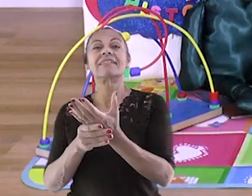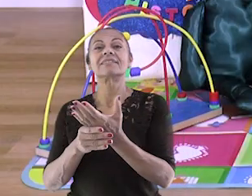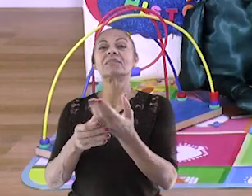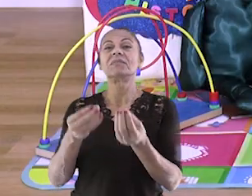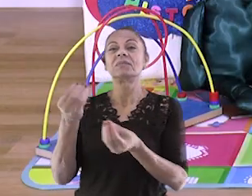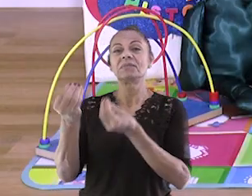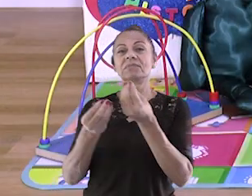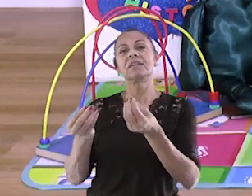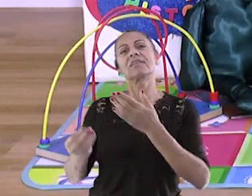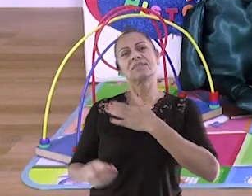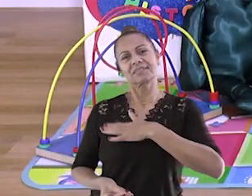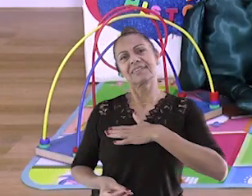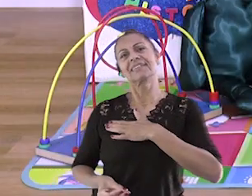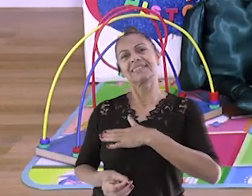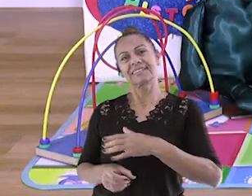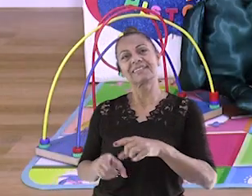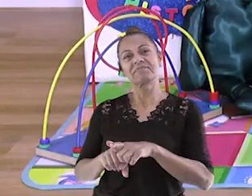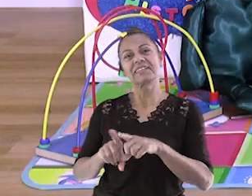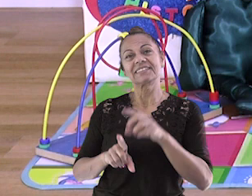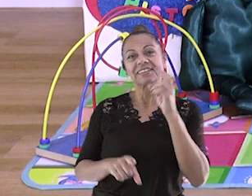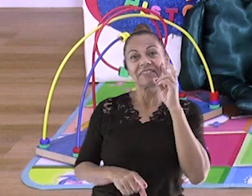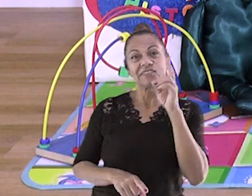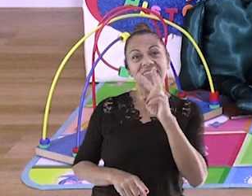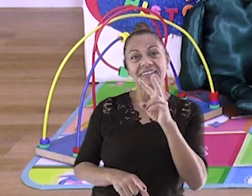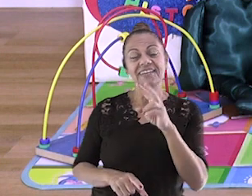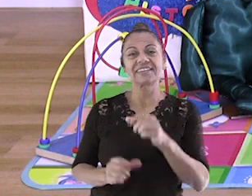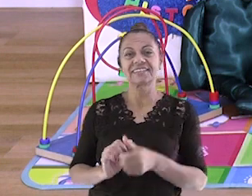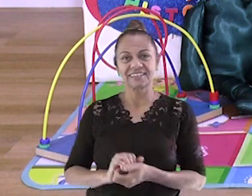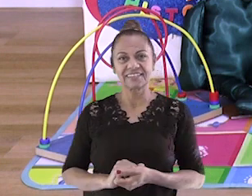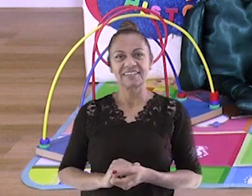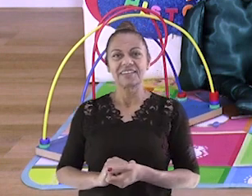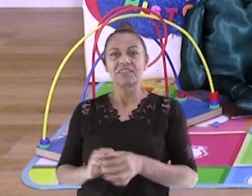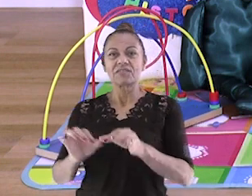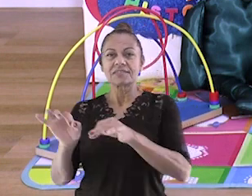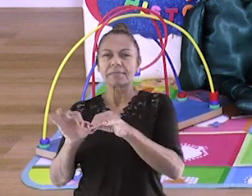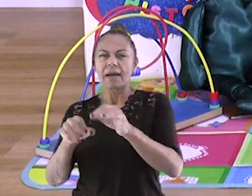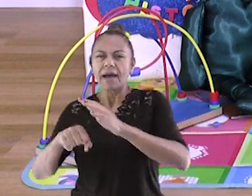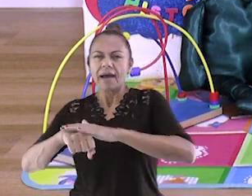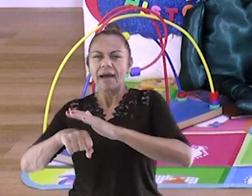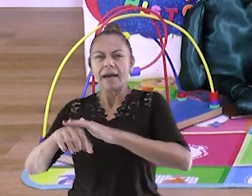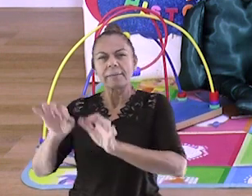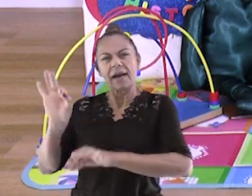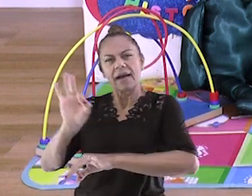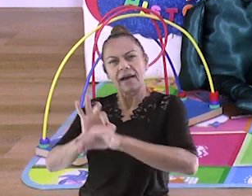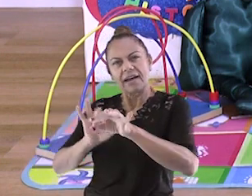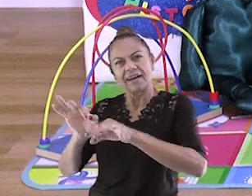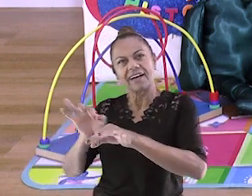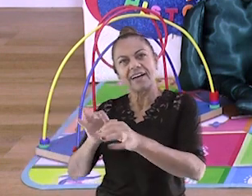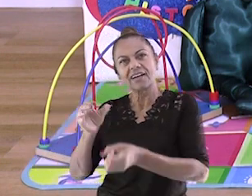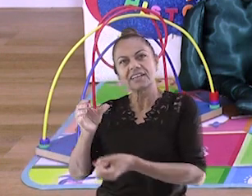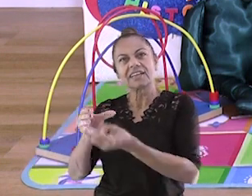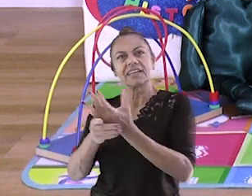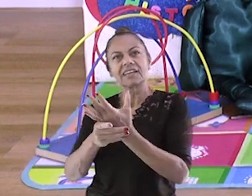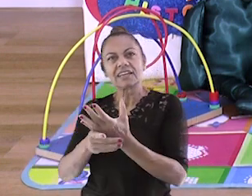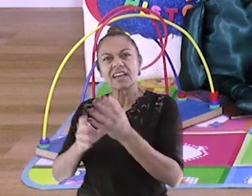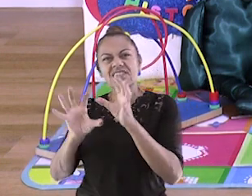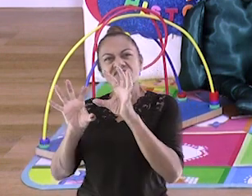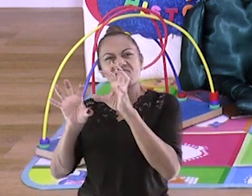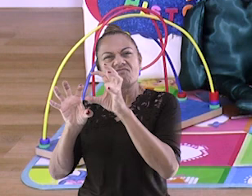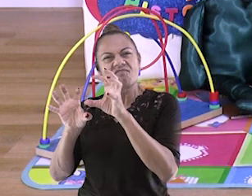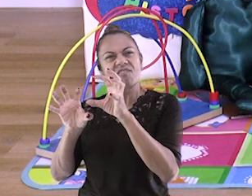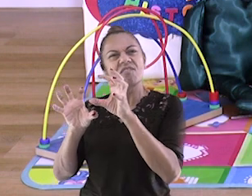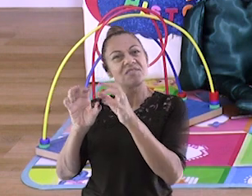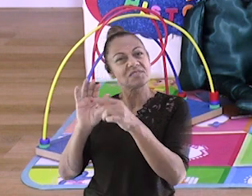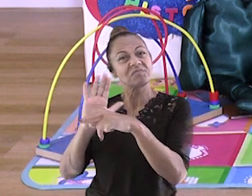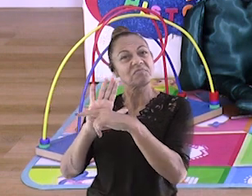gostei muito do meu. E eu gostaria muito de ver como ficou o seu Beleléu. Tire uma foto com ele e mande para